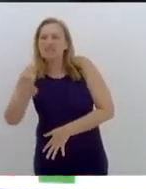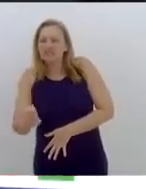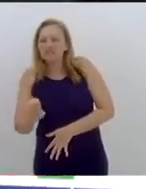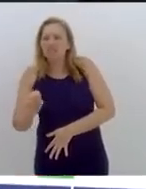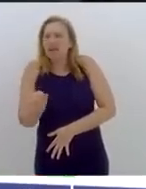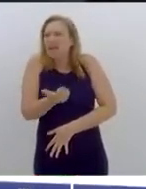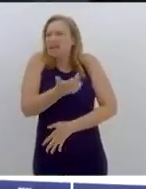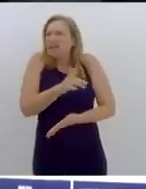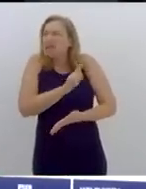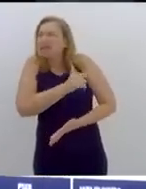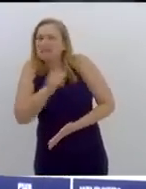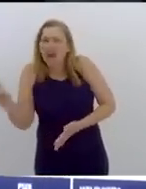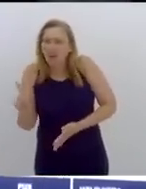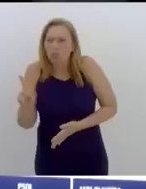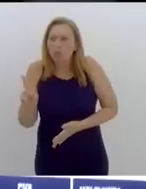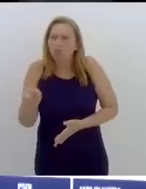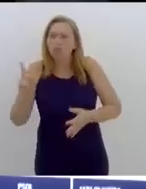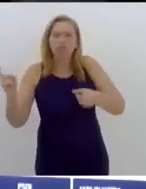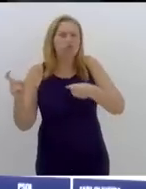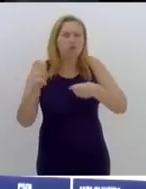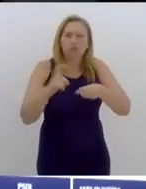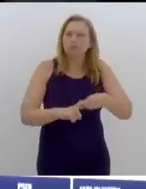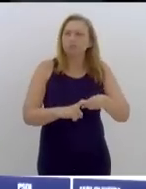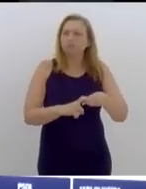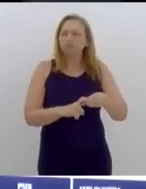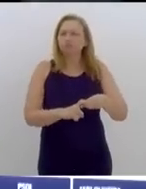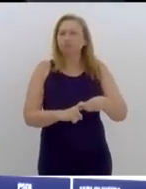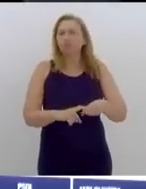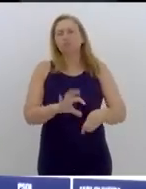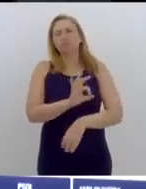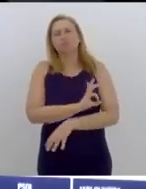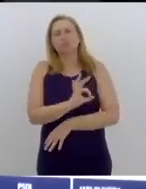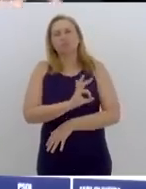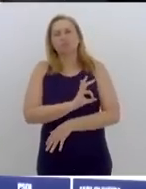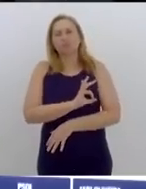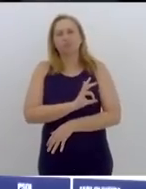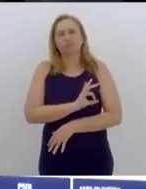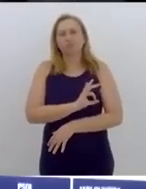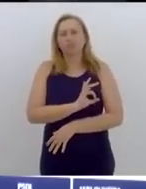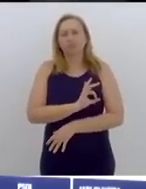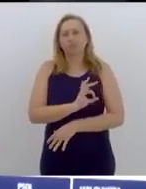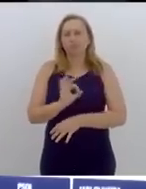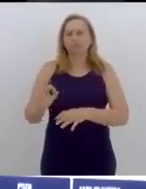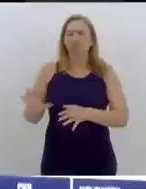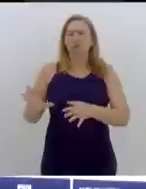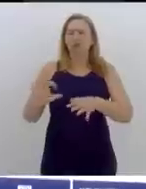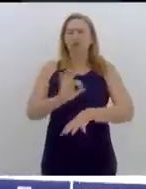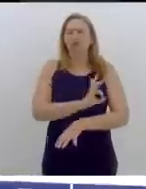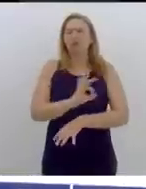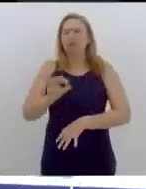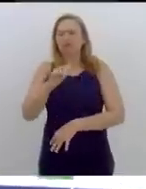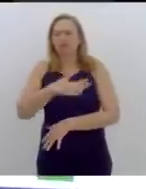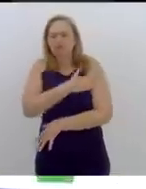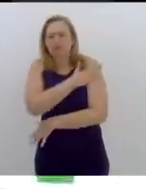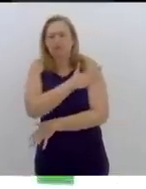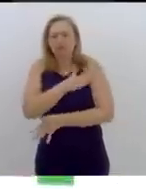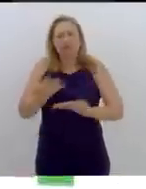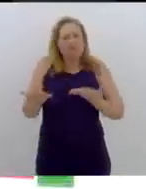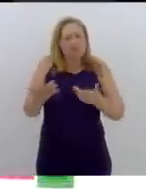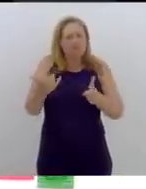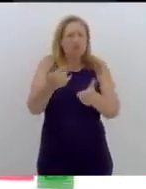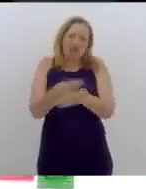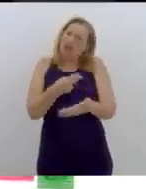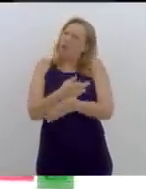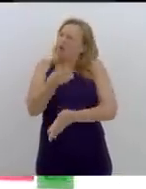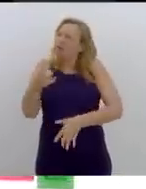não vinculam o policial a polícia militar Será que tem alguma coisa errada